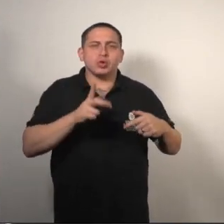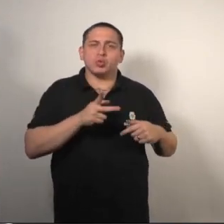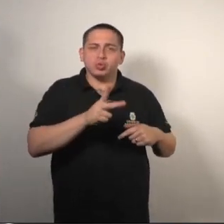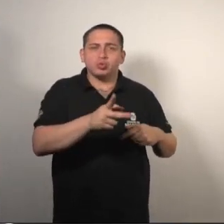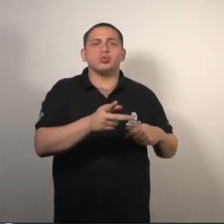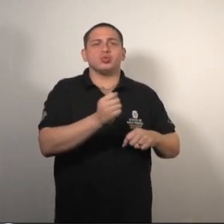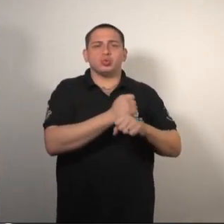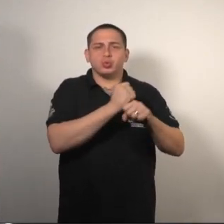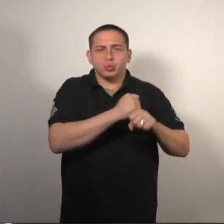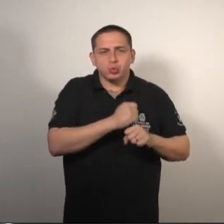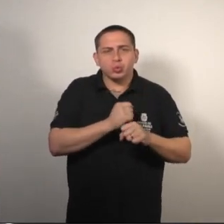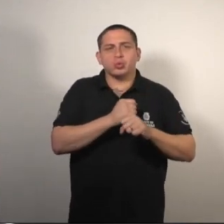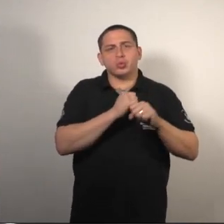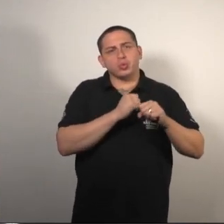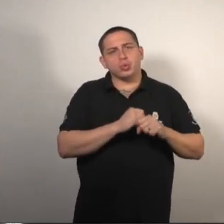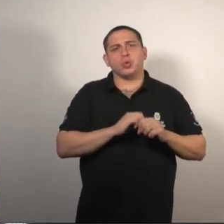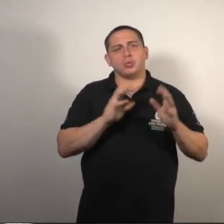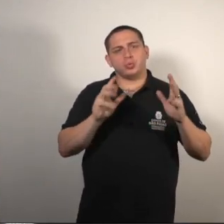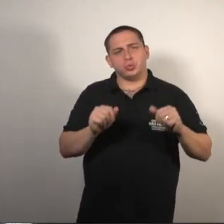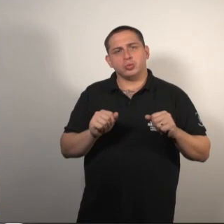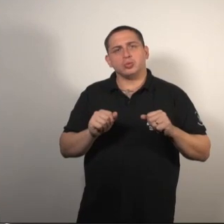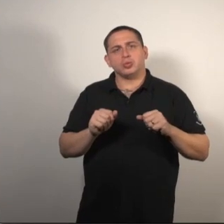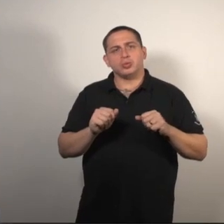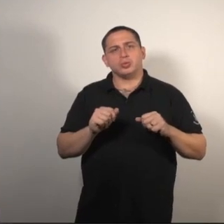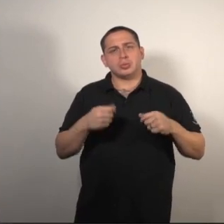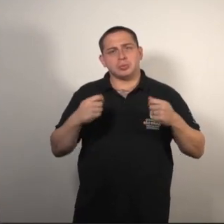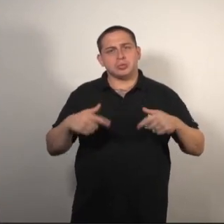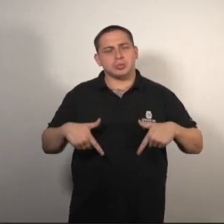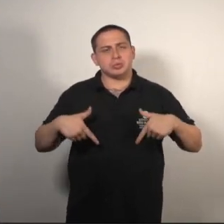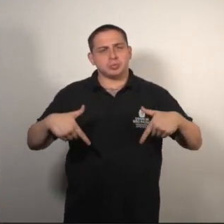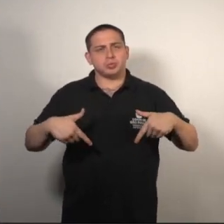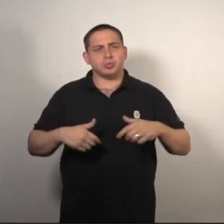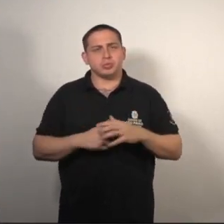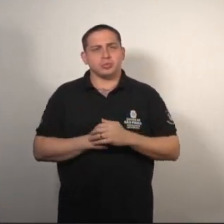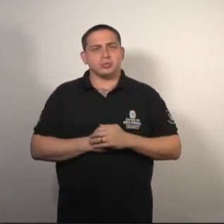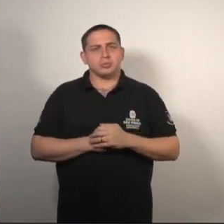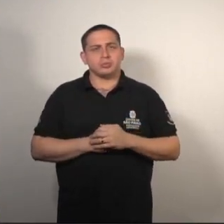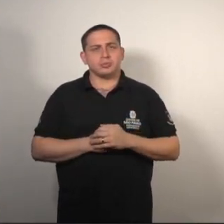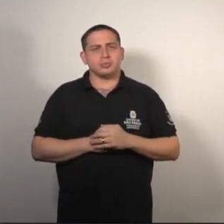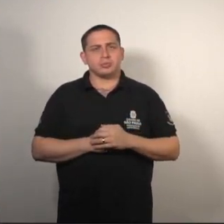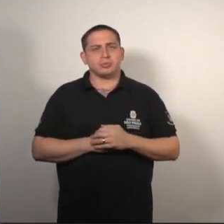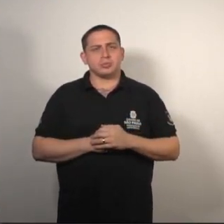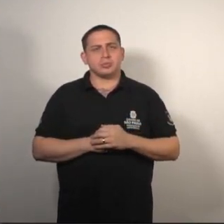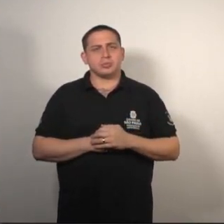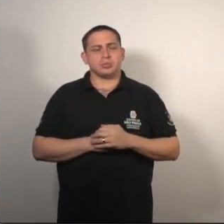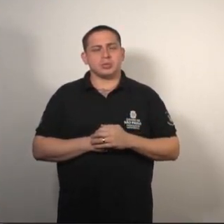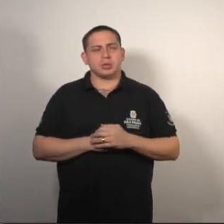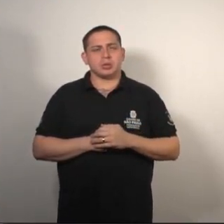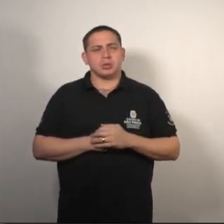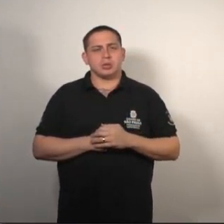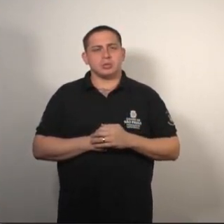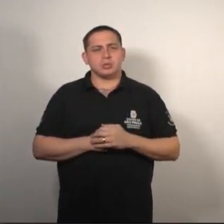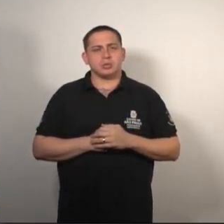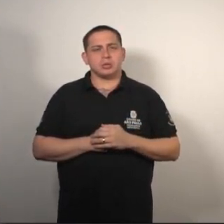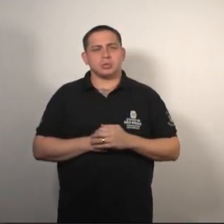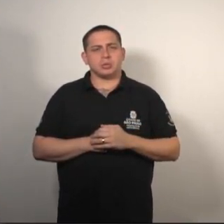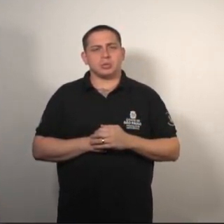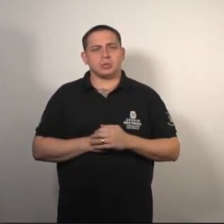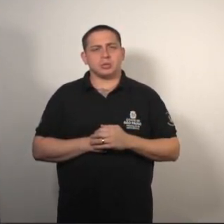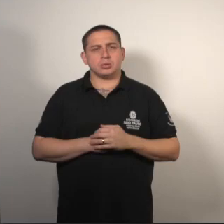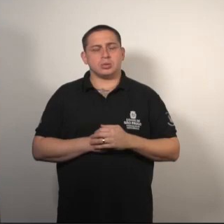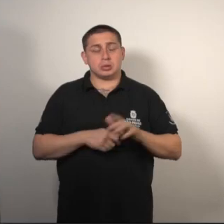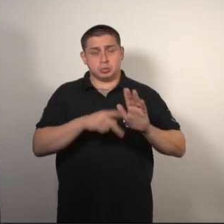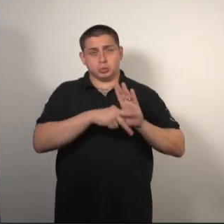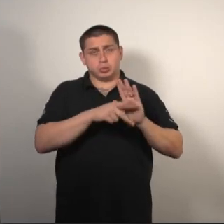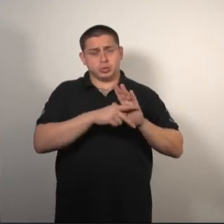está alocando naquela ação. Então, esse programa, ele começou com as maiores pontes e viadutos,